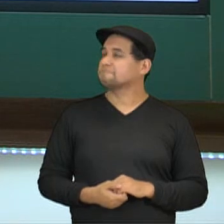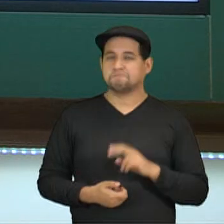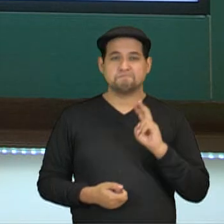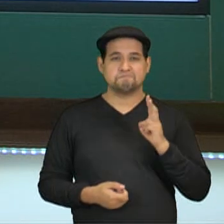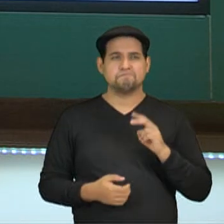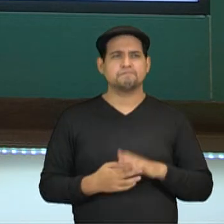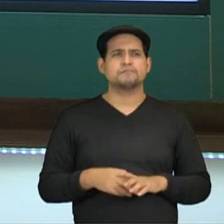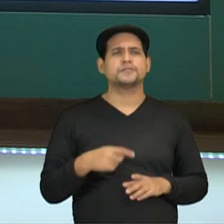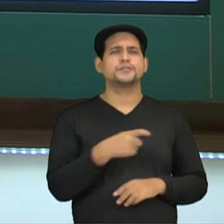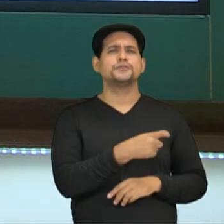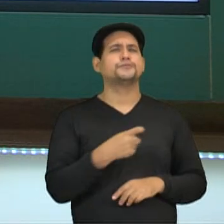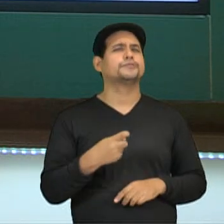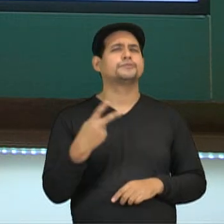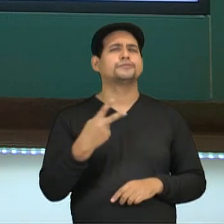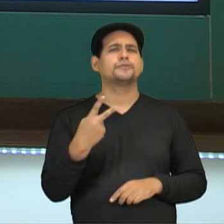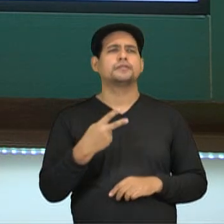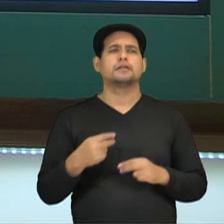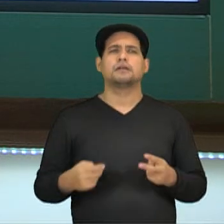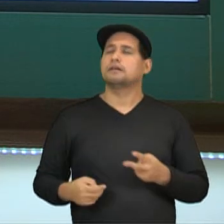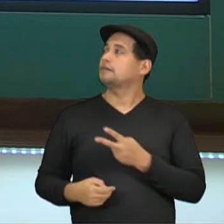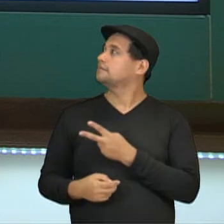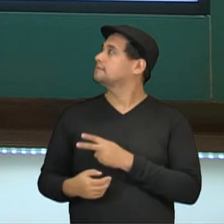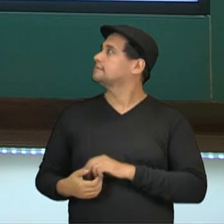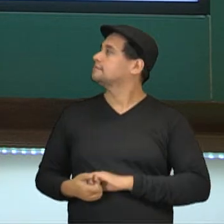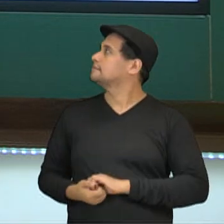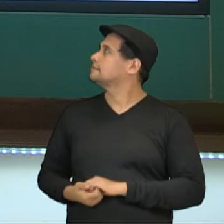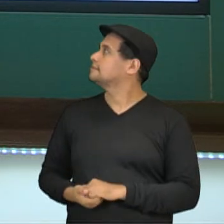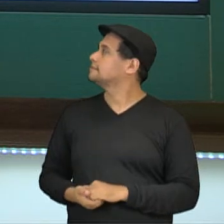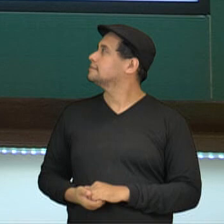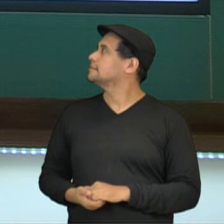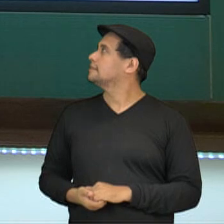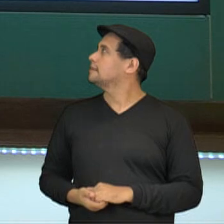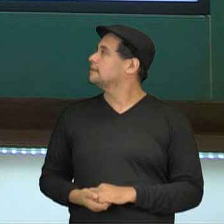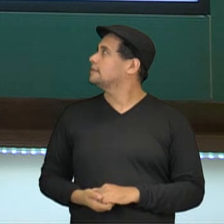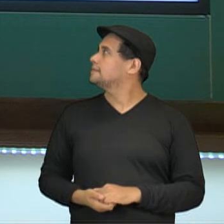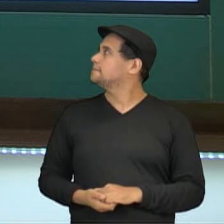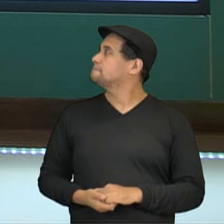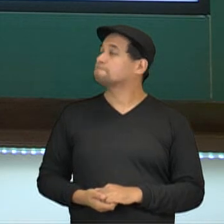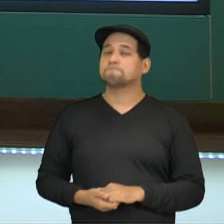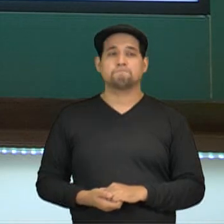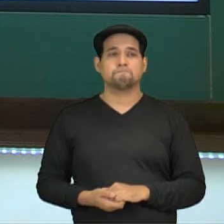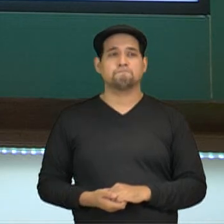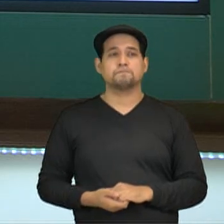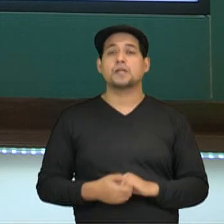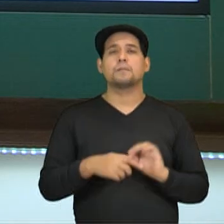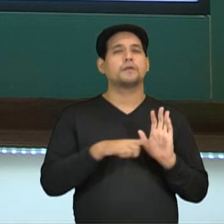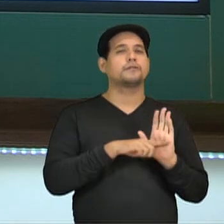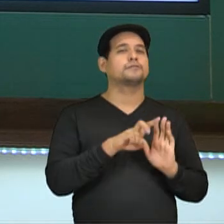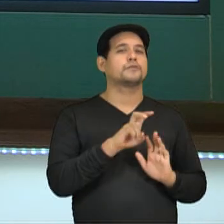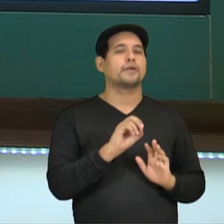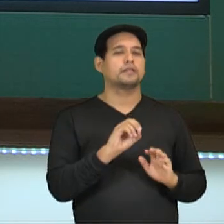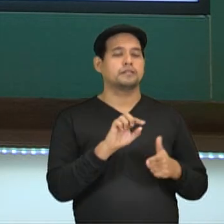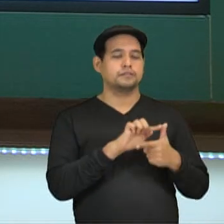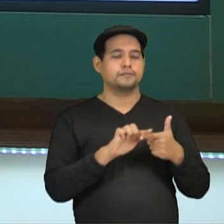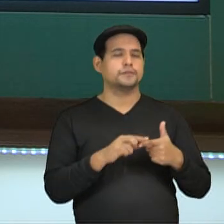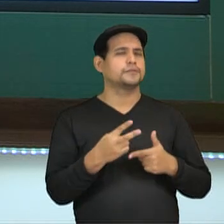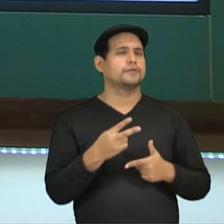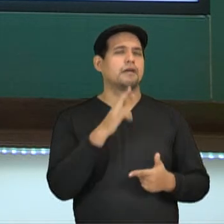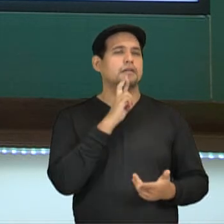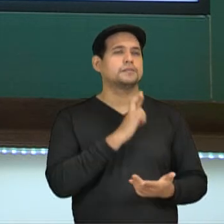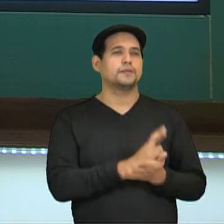E se for com o sinal negativo, 2 menos 52 dá menos 50. Menos 50 dividido por